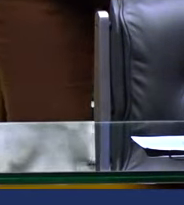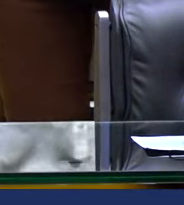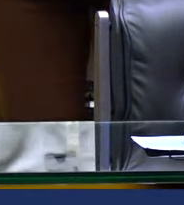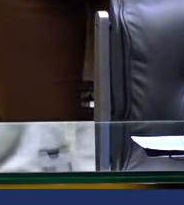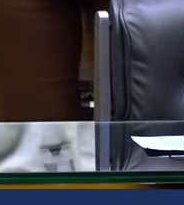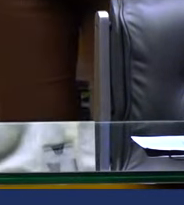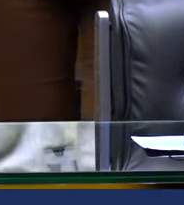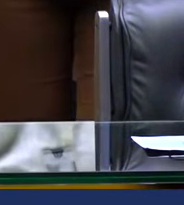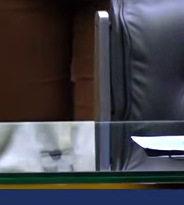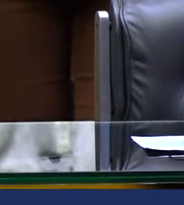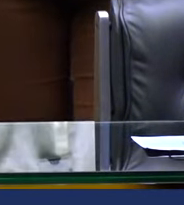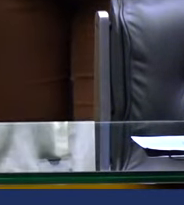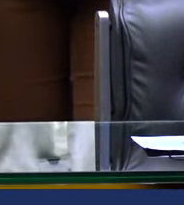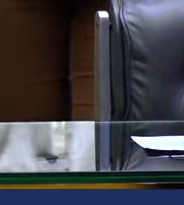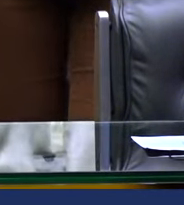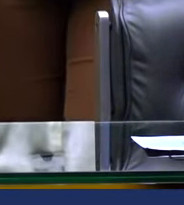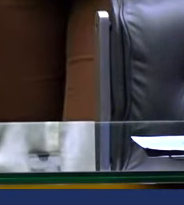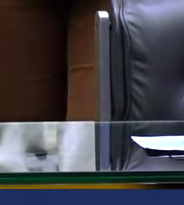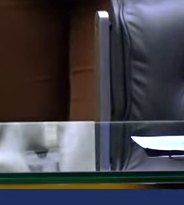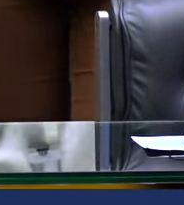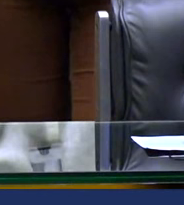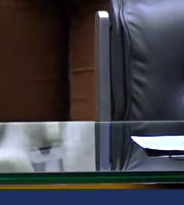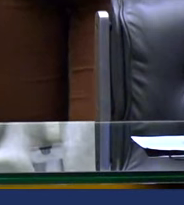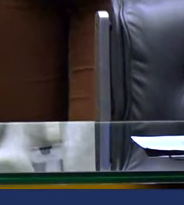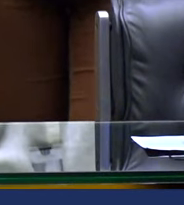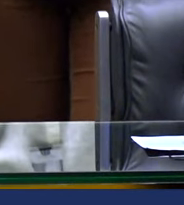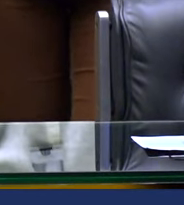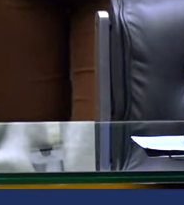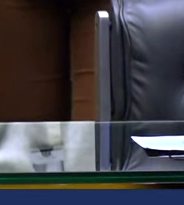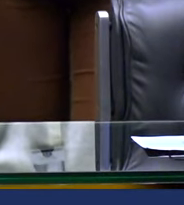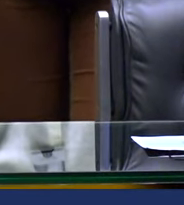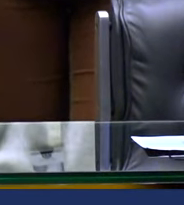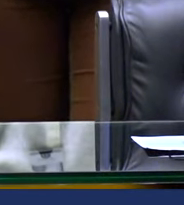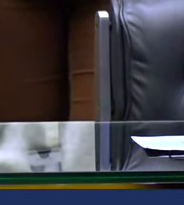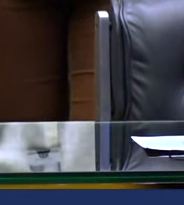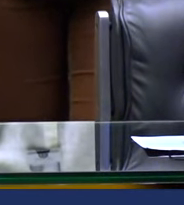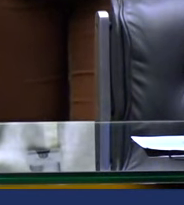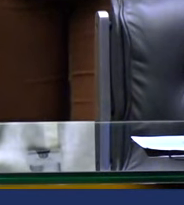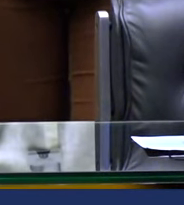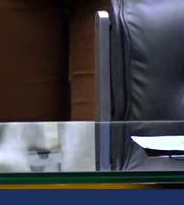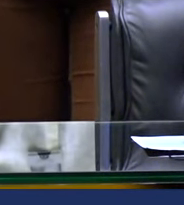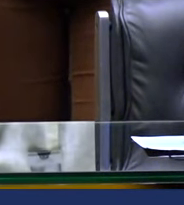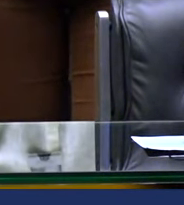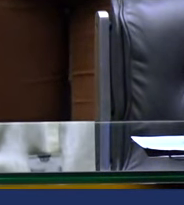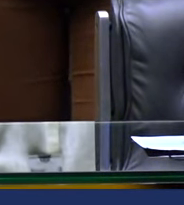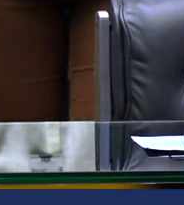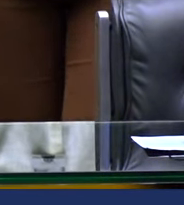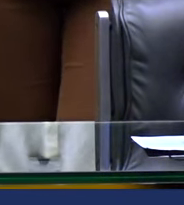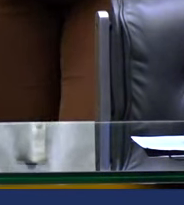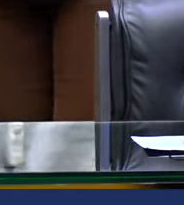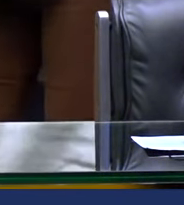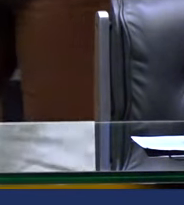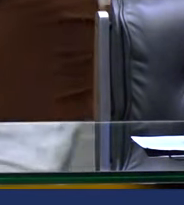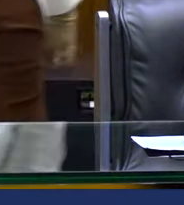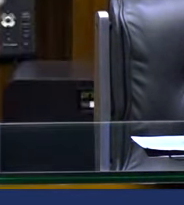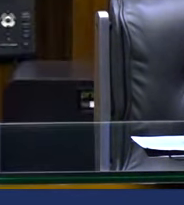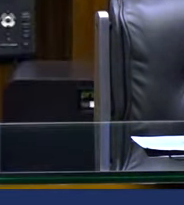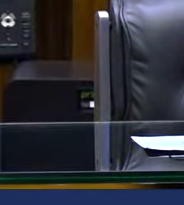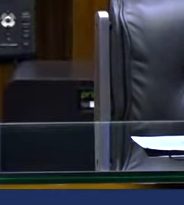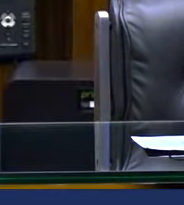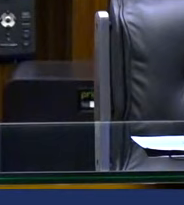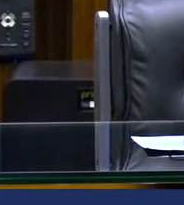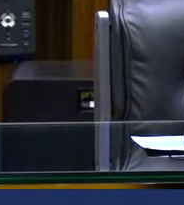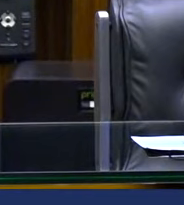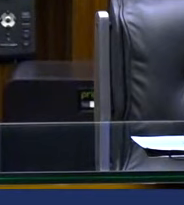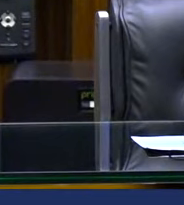do governo. O dono da Petrobras é o mercado? Fica o questionamento. Claro que não. Claro que